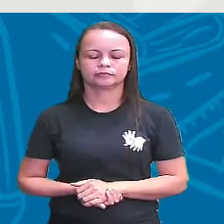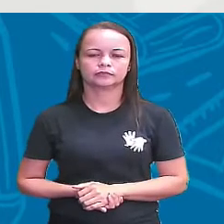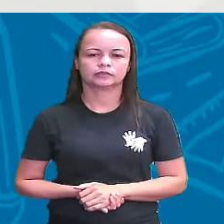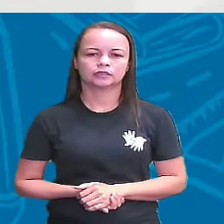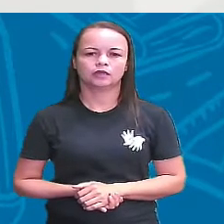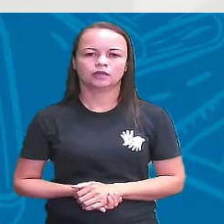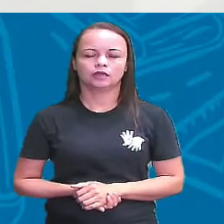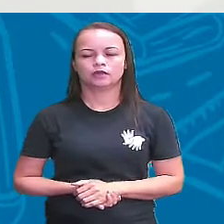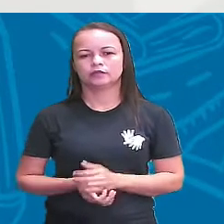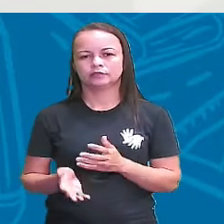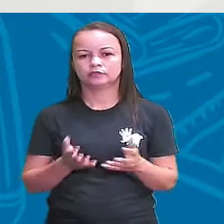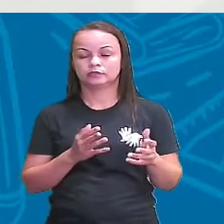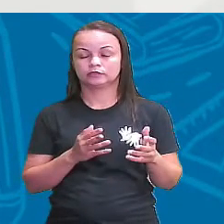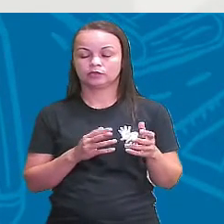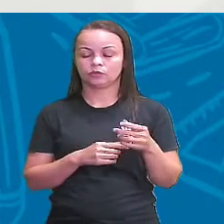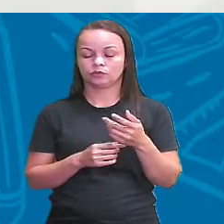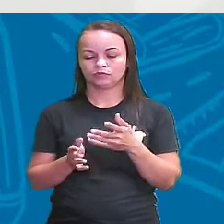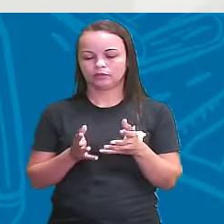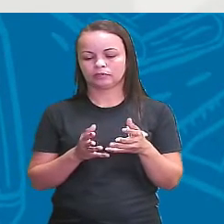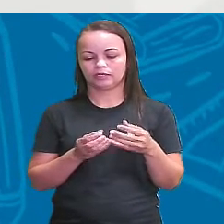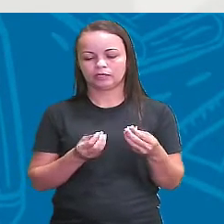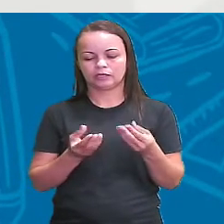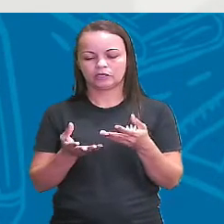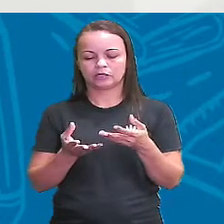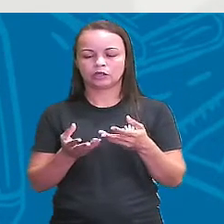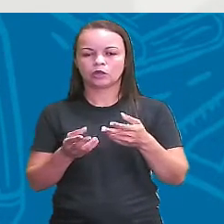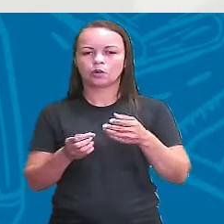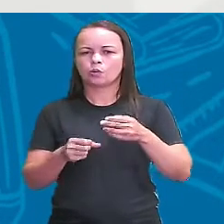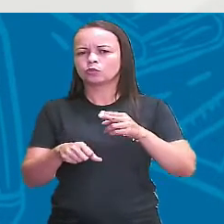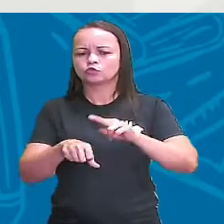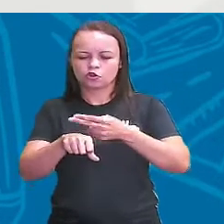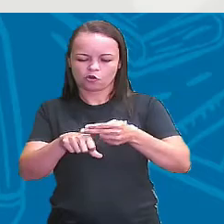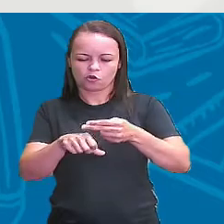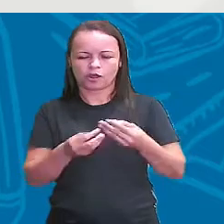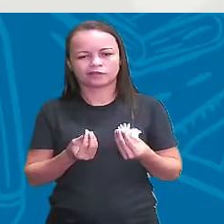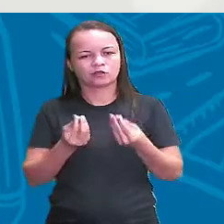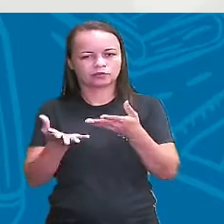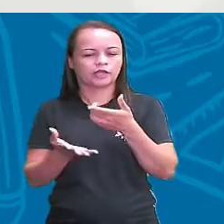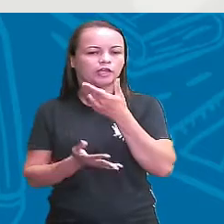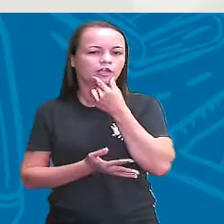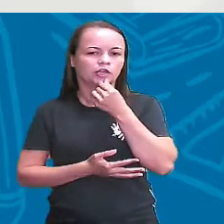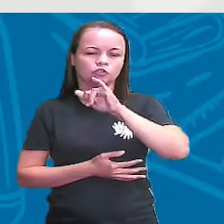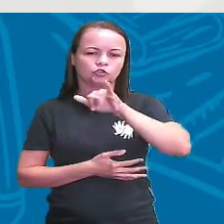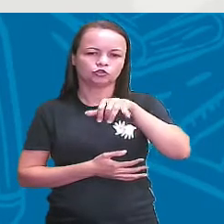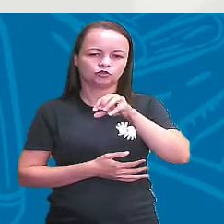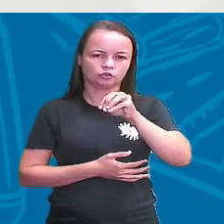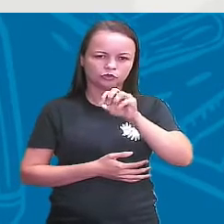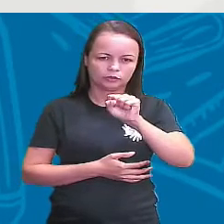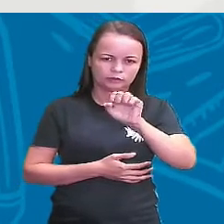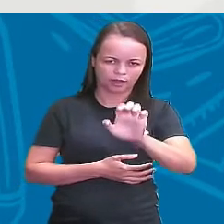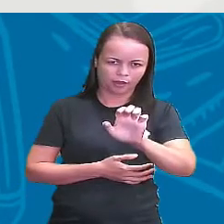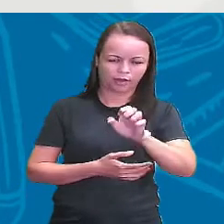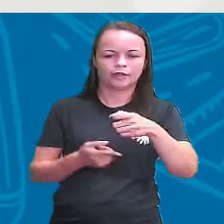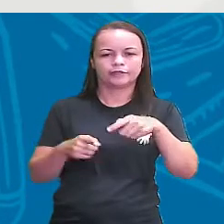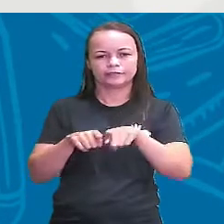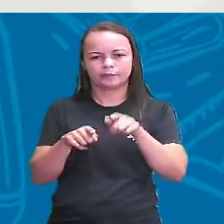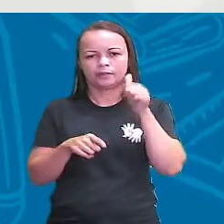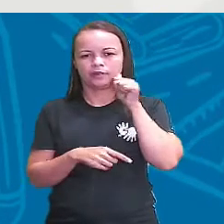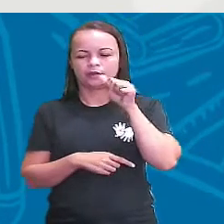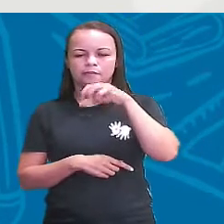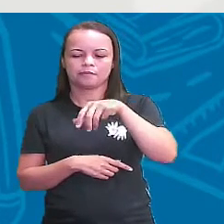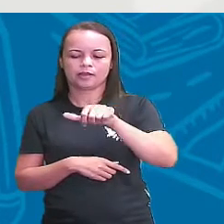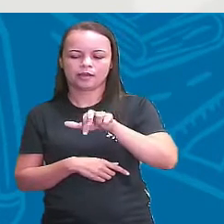quem dá alguma coisa a alguém. O que foi que eu dei? O chocolate. A quem? A José e a